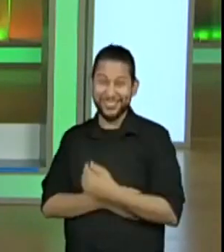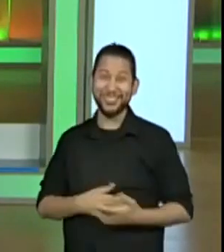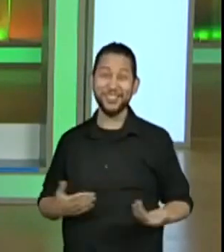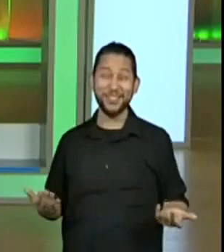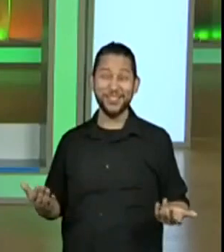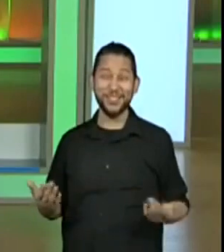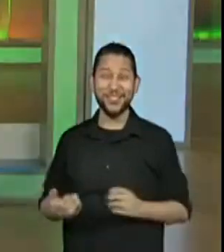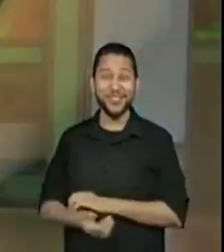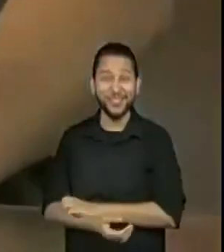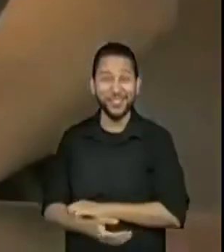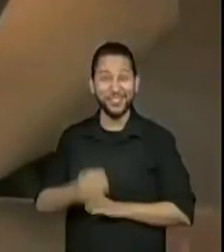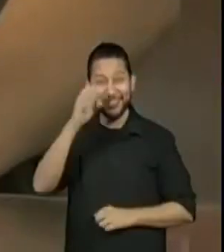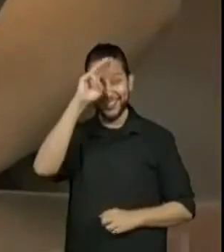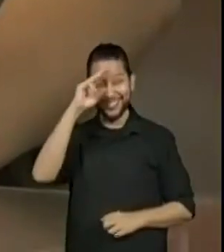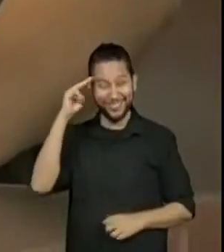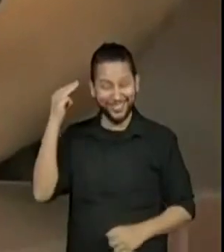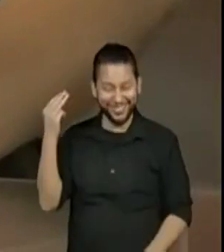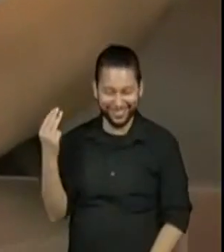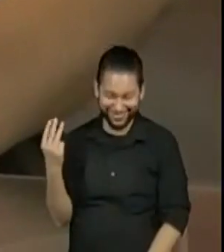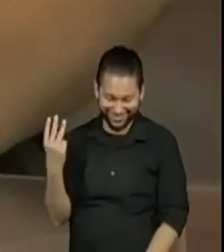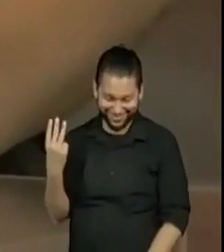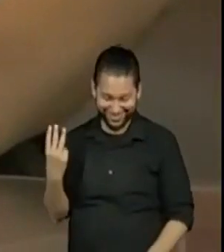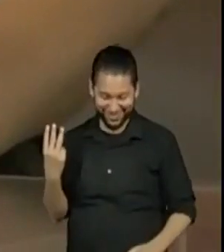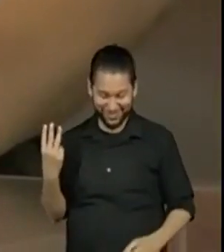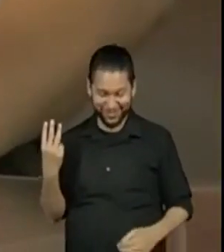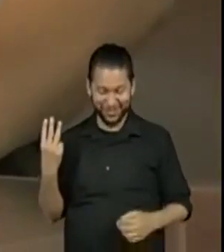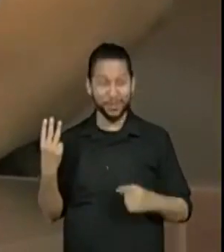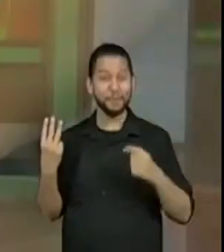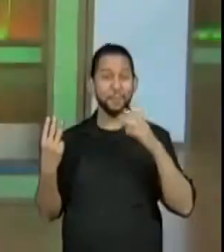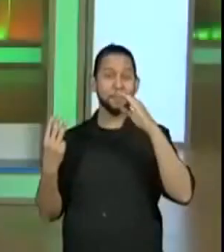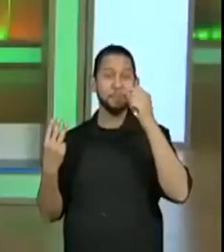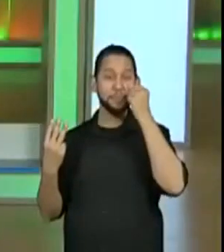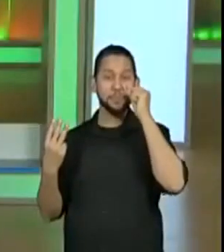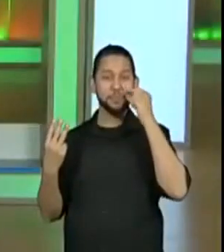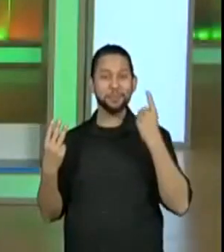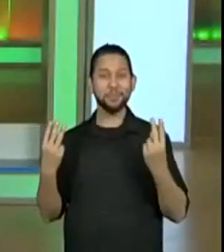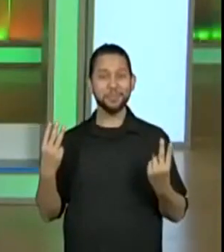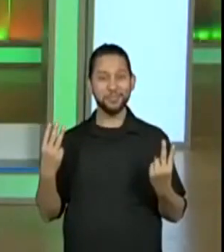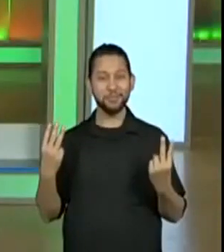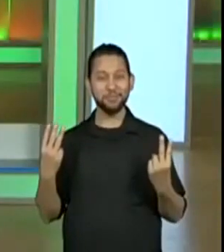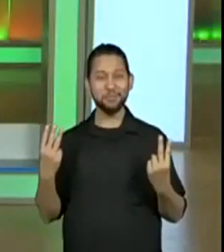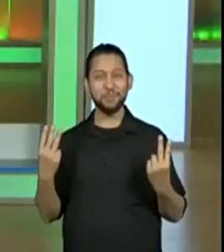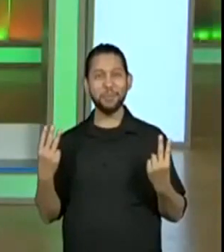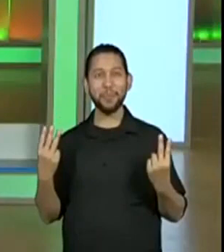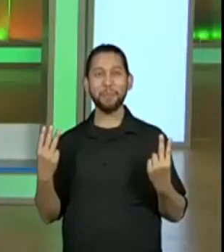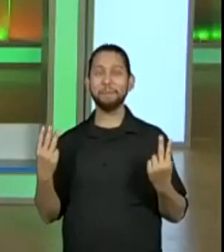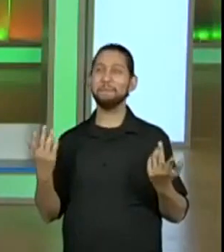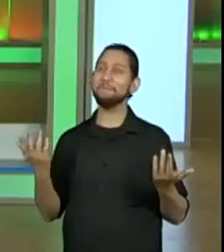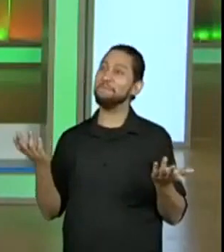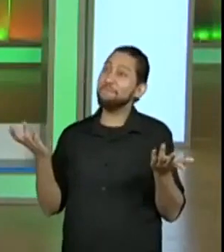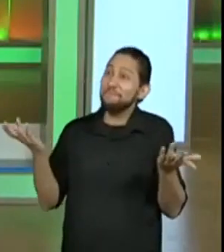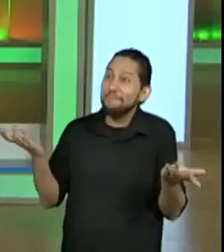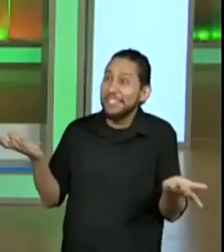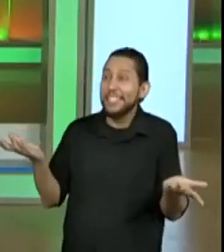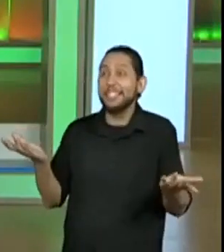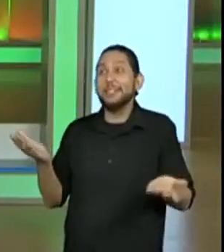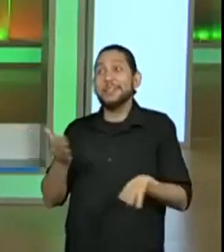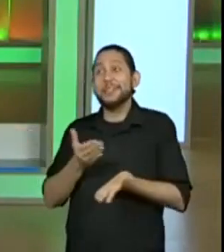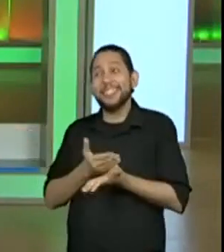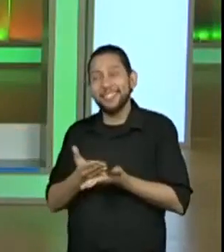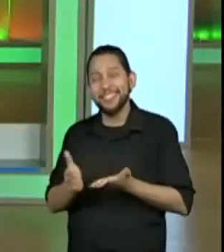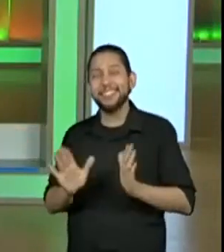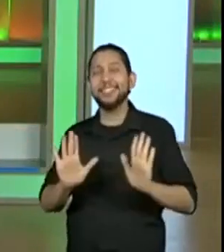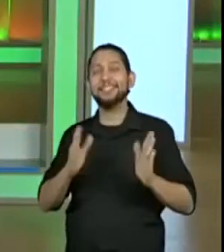O que tá acontecendo, desculpa, gente? Não consigo. Não, sério. Tudo bem. Tudo bem, faz parte. A gente nem começou